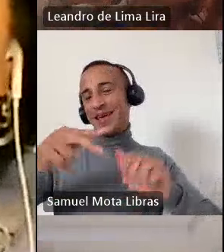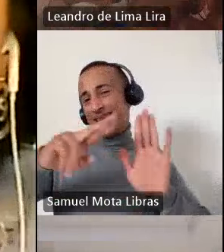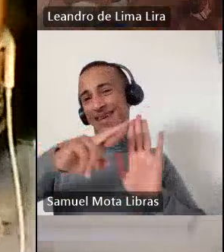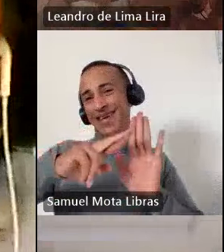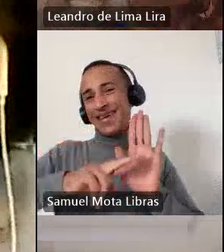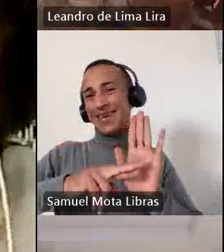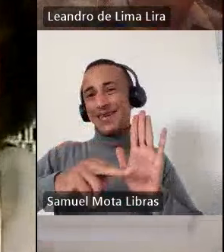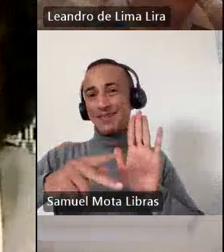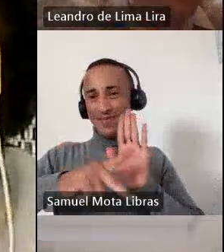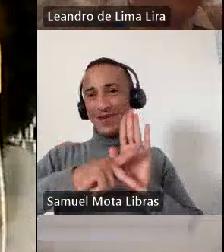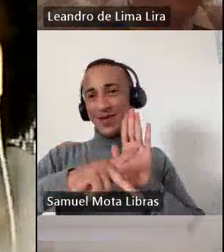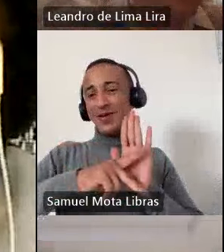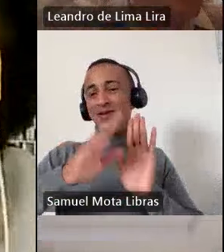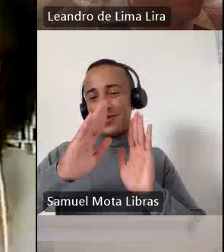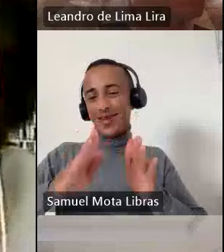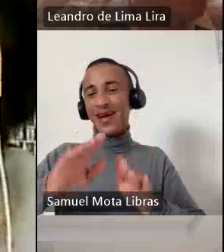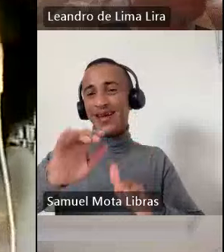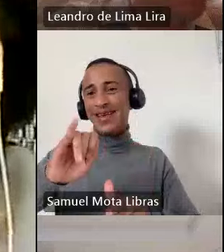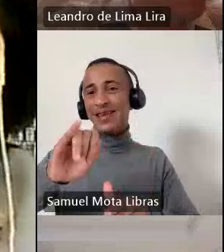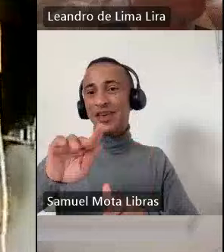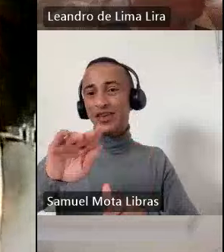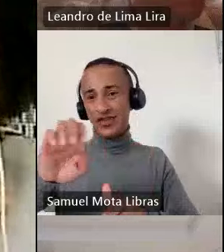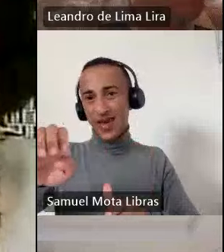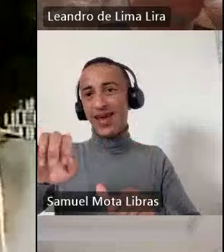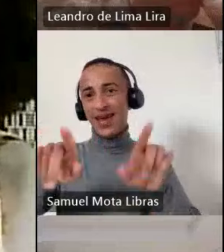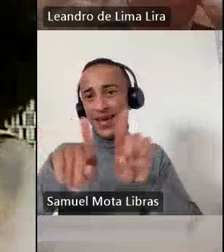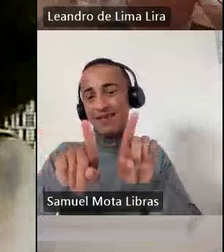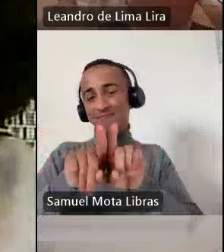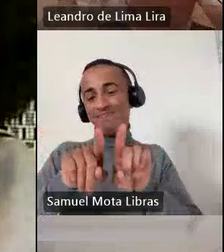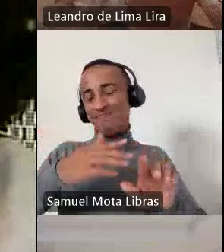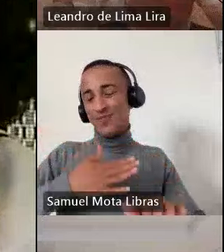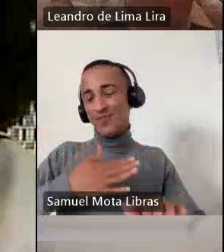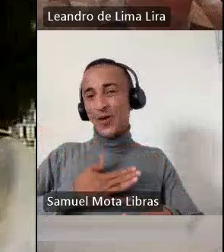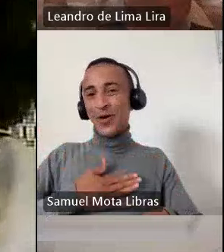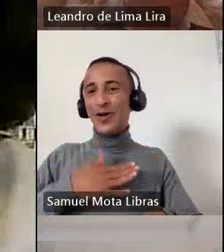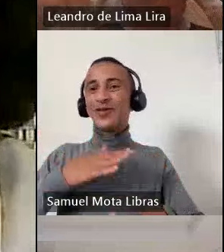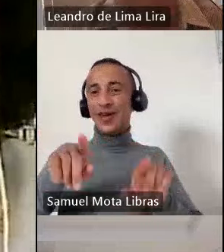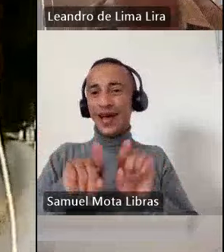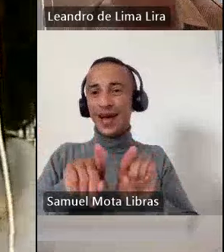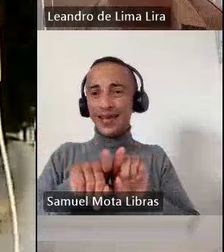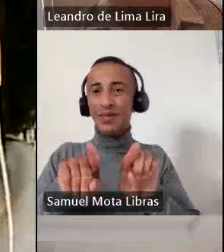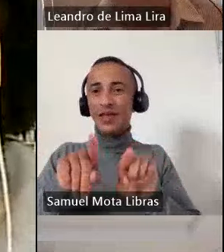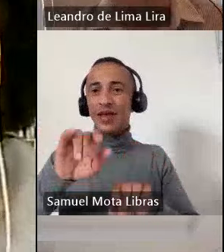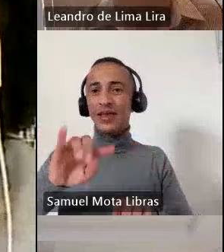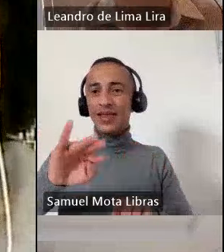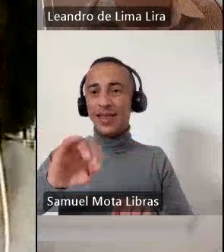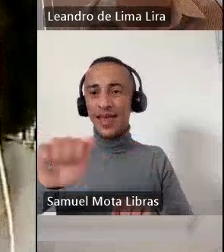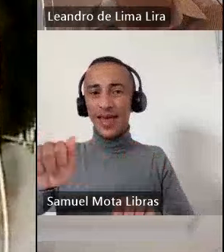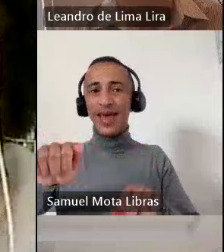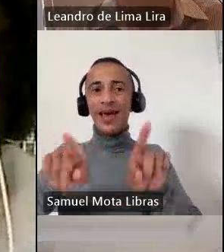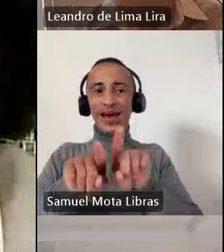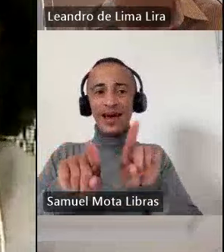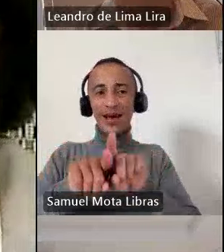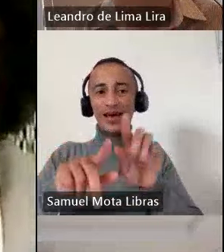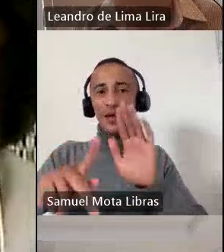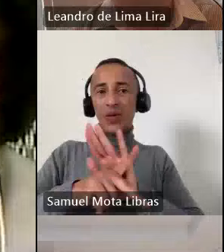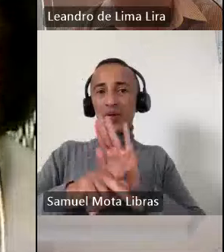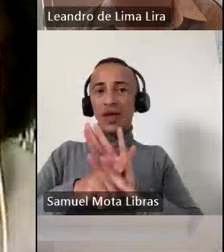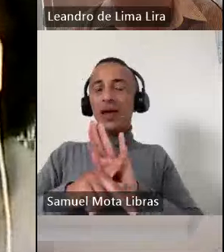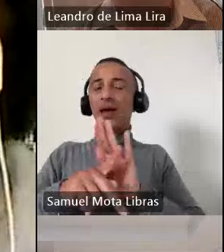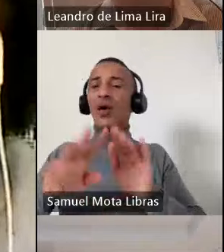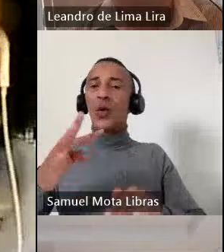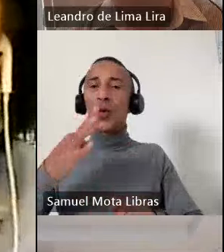IBGE e o ipia sobretudo que a gente tem e a gente tem também nos próprios órgãos públicos né um portfólio conhecimento muito